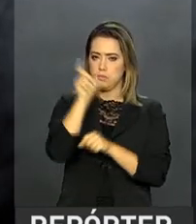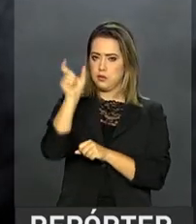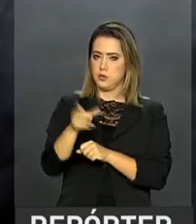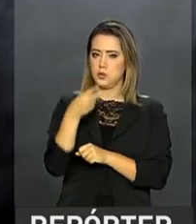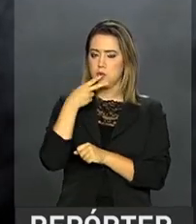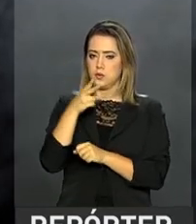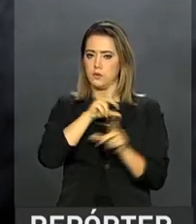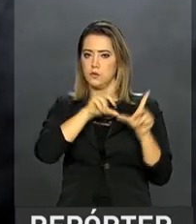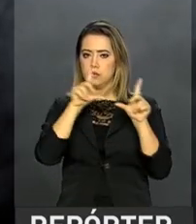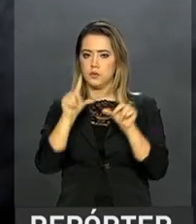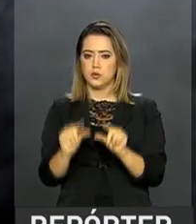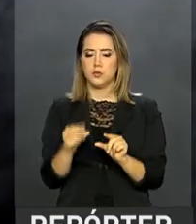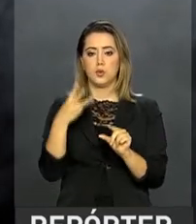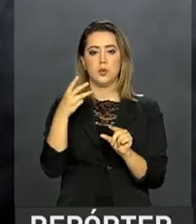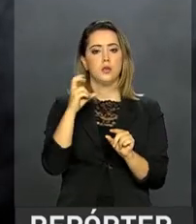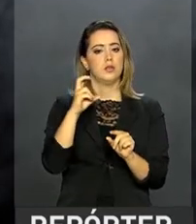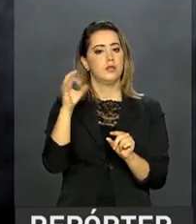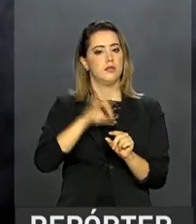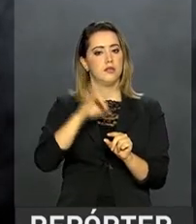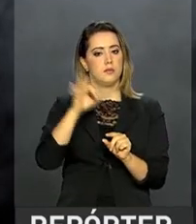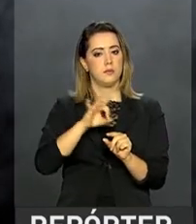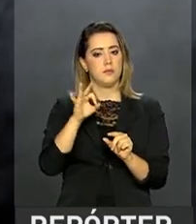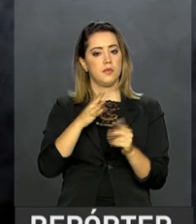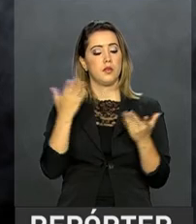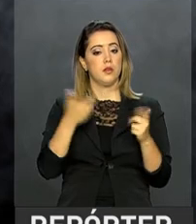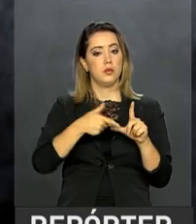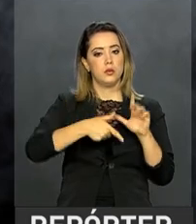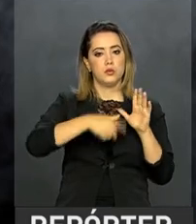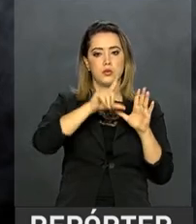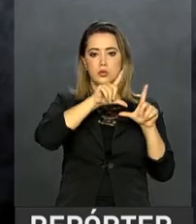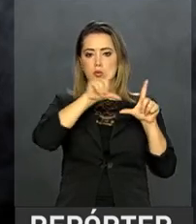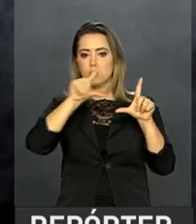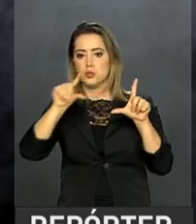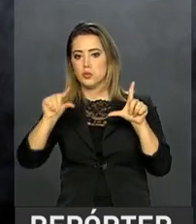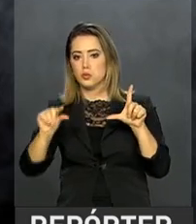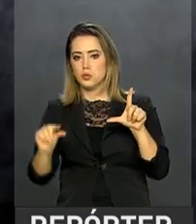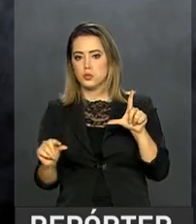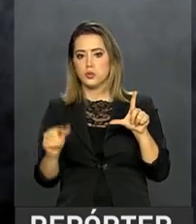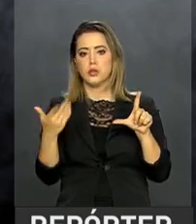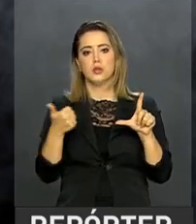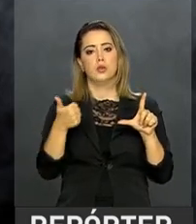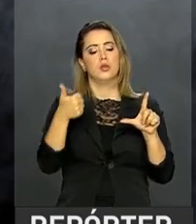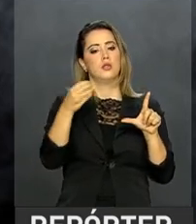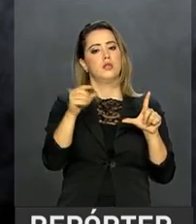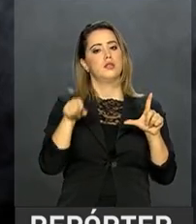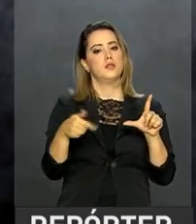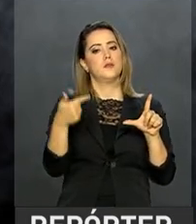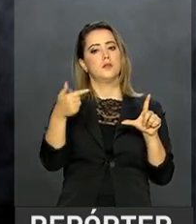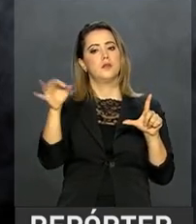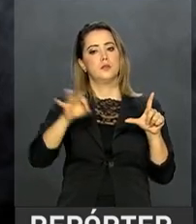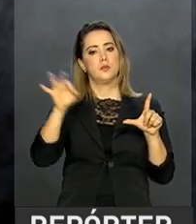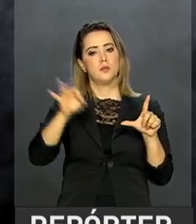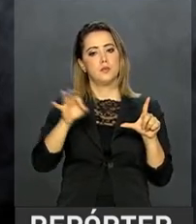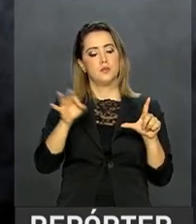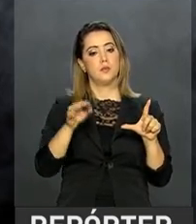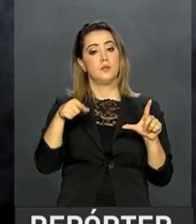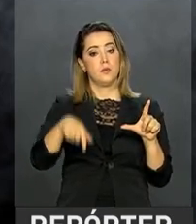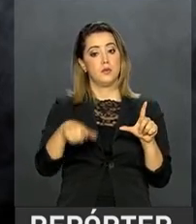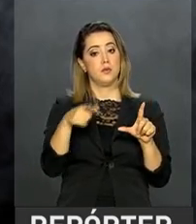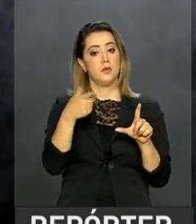caiu 35%. Passou de 15,7% em 2006 para